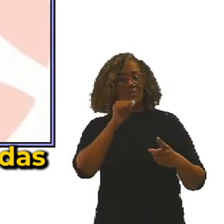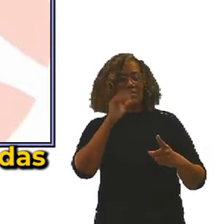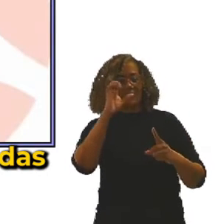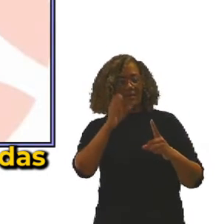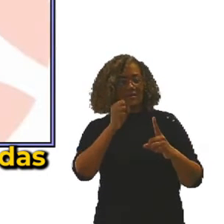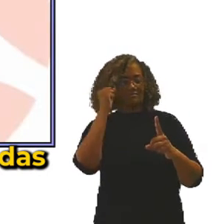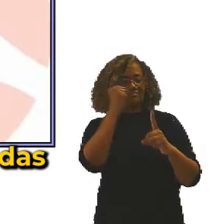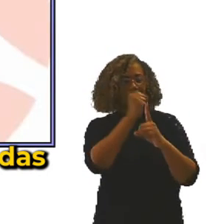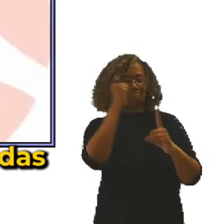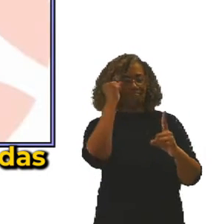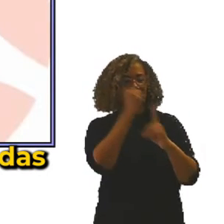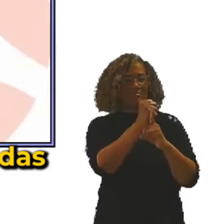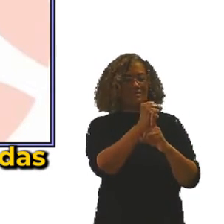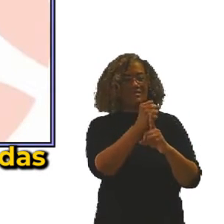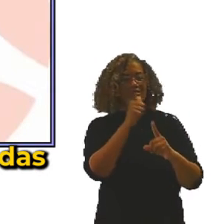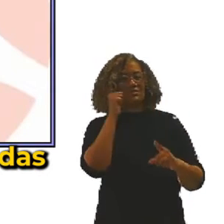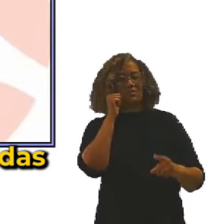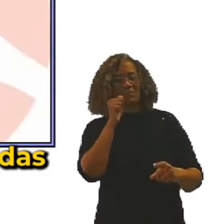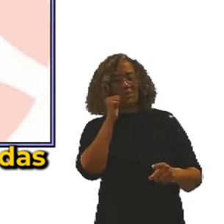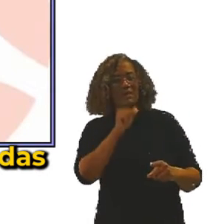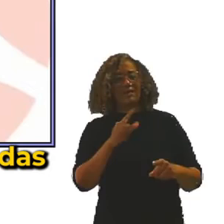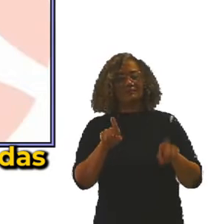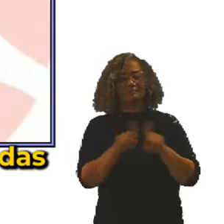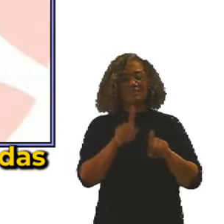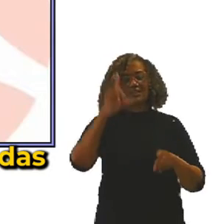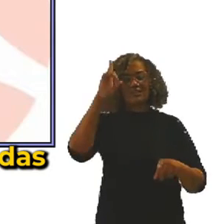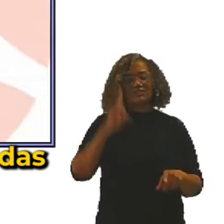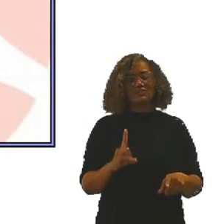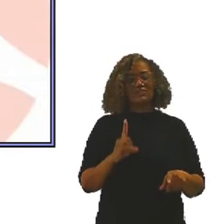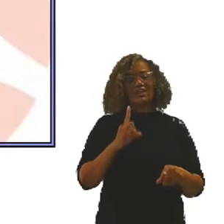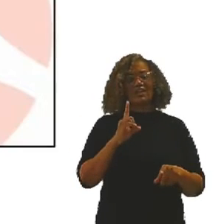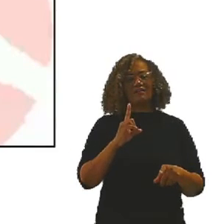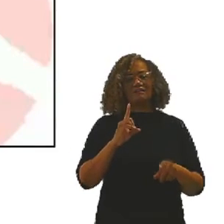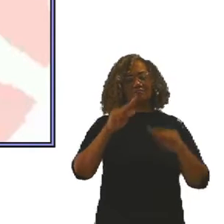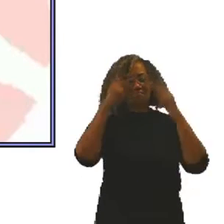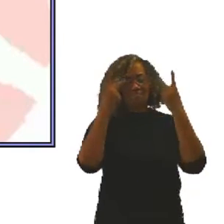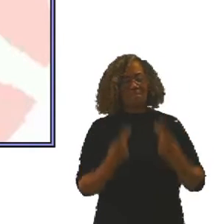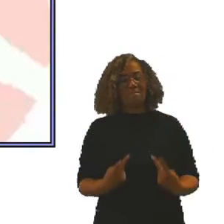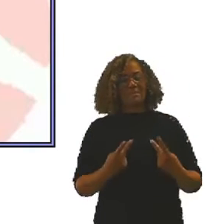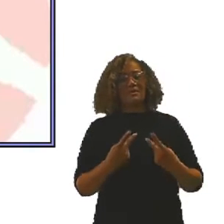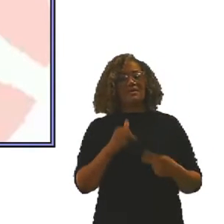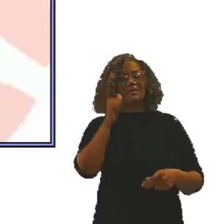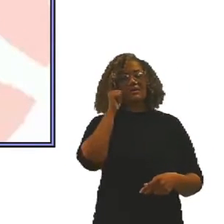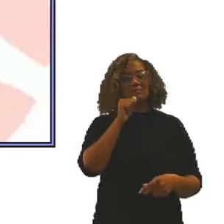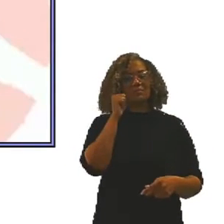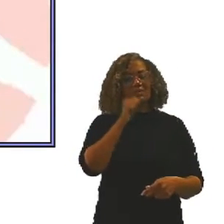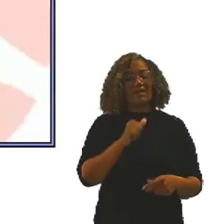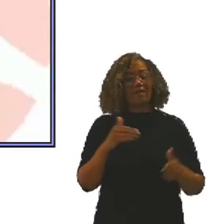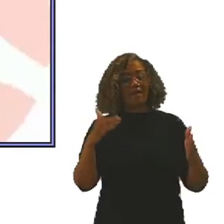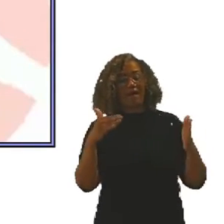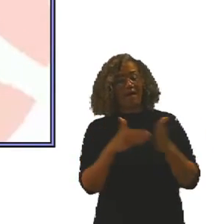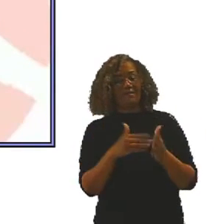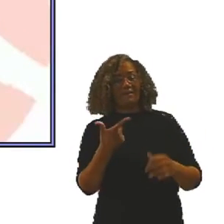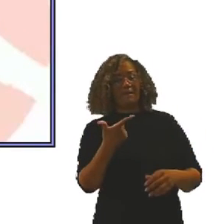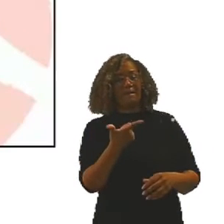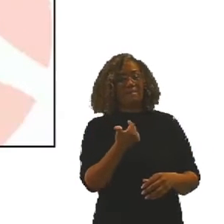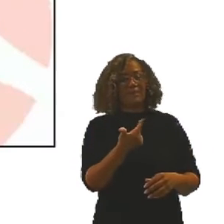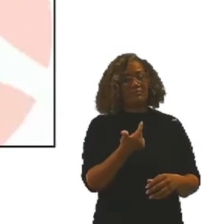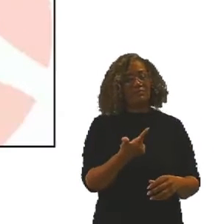a Proteção aos Direitos Humanos das Mulheres. Vamos juntos até o meio-dia.